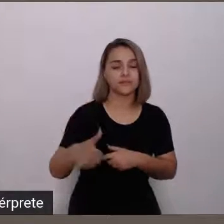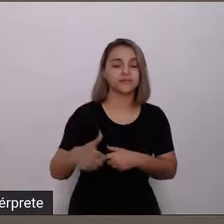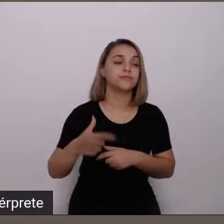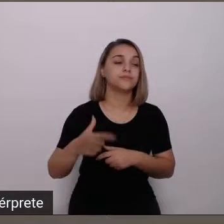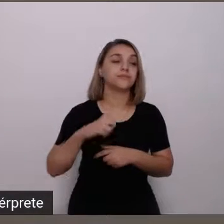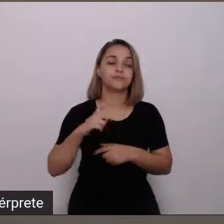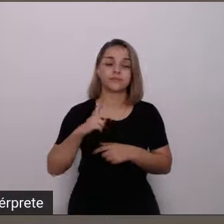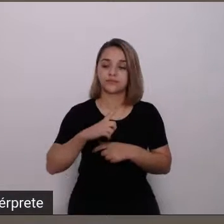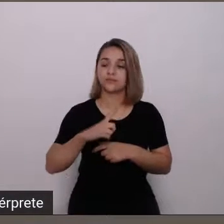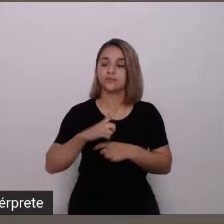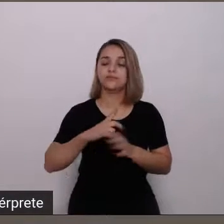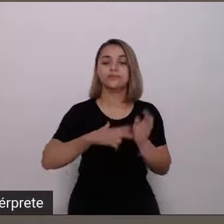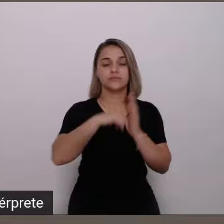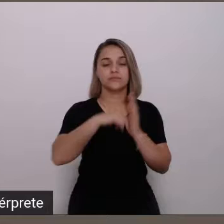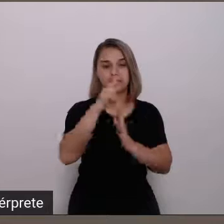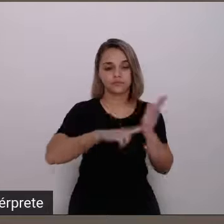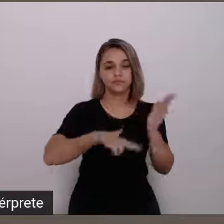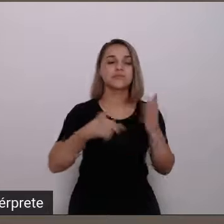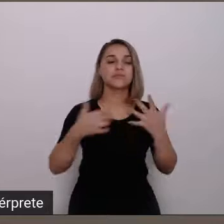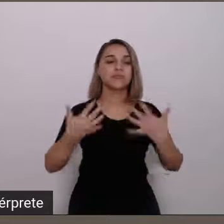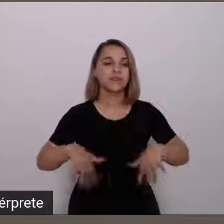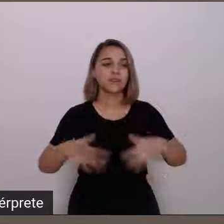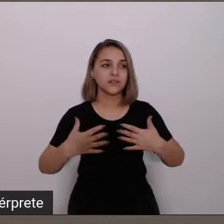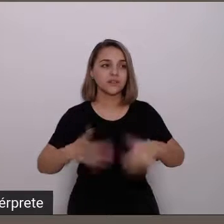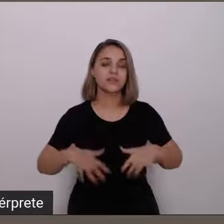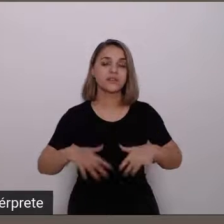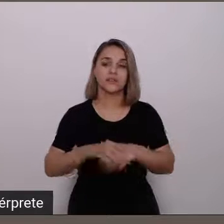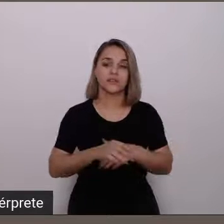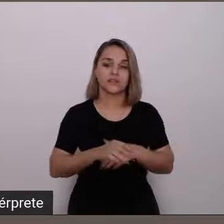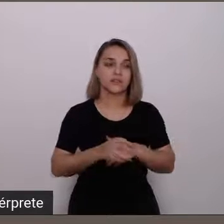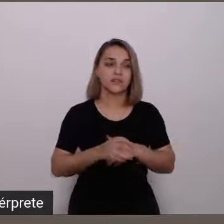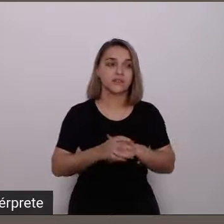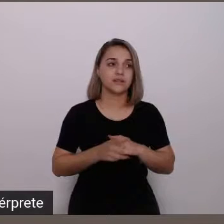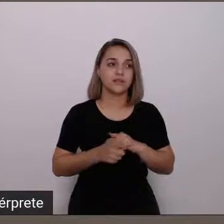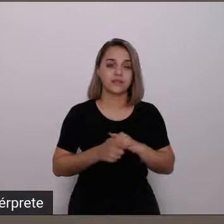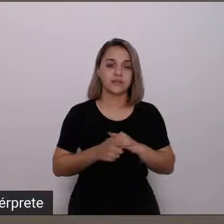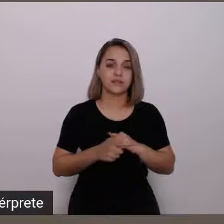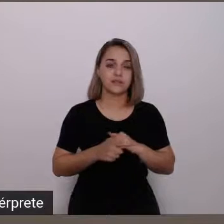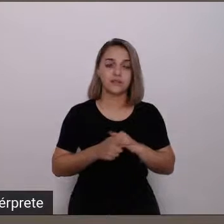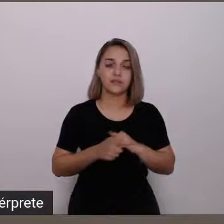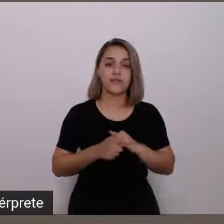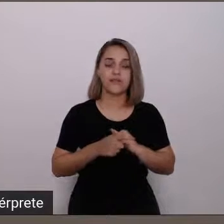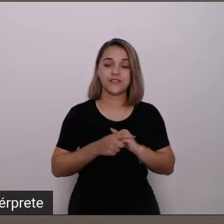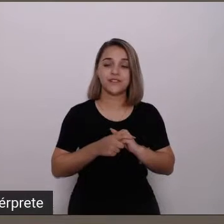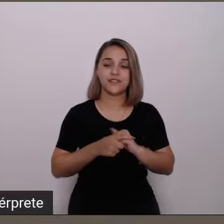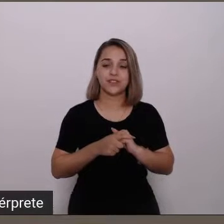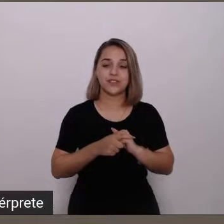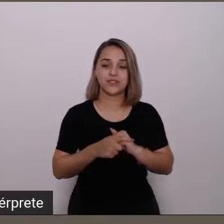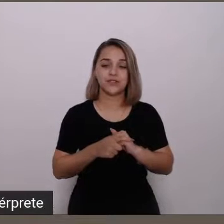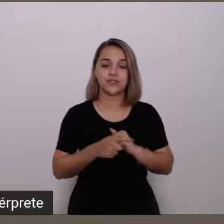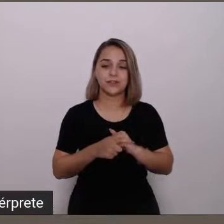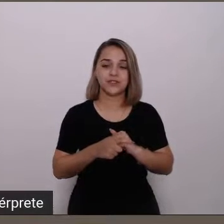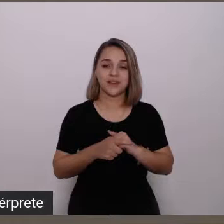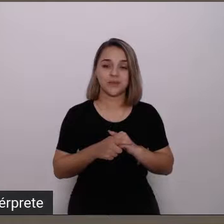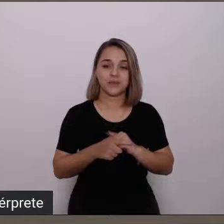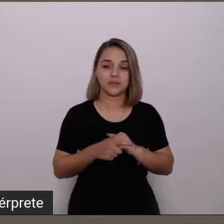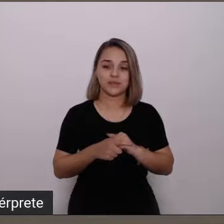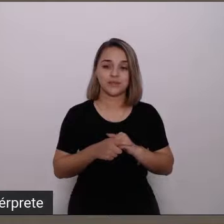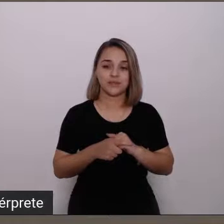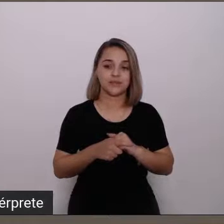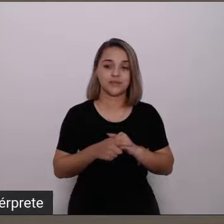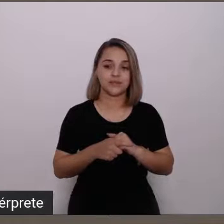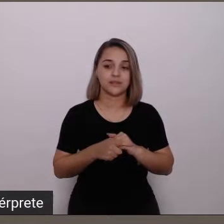Pintura em Pânico, né, as fotomontagens do Jorge de Lima, em que o Mário vai voltar a falar sobre fotografia